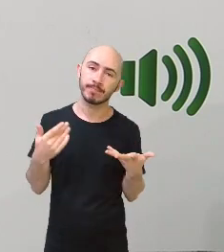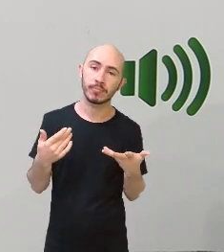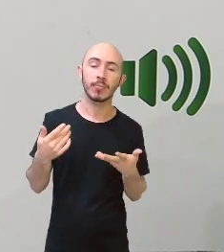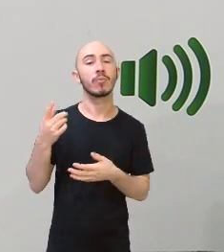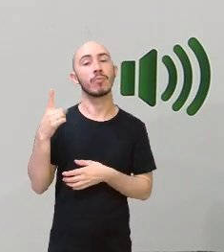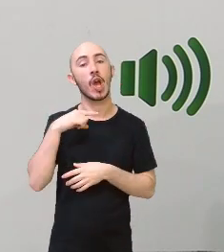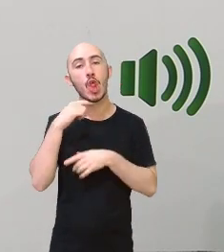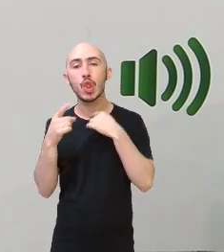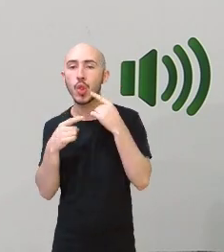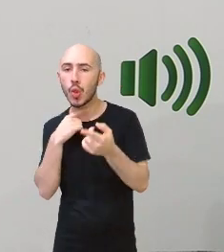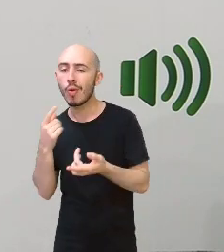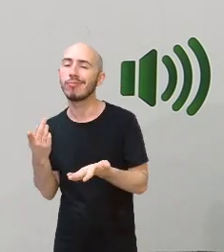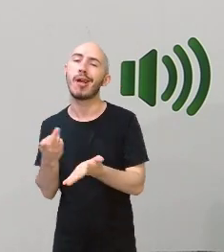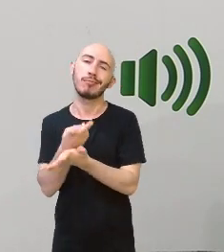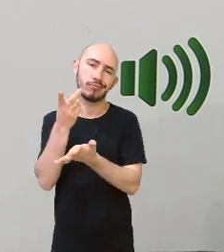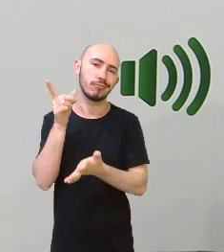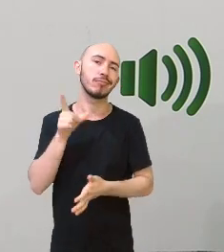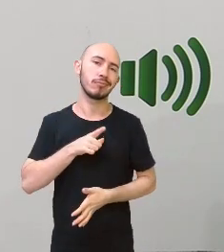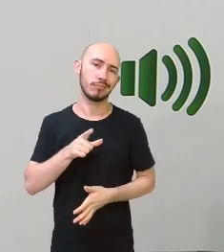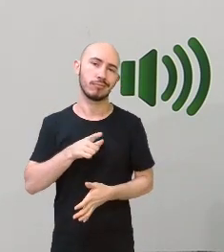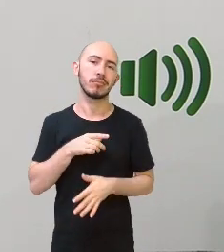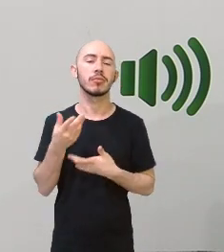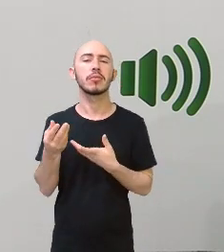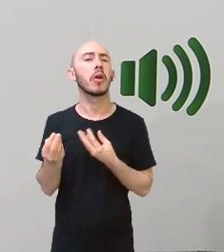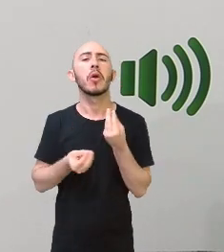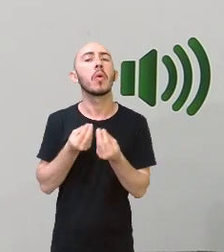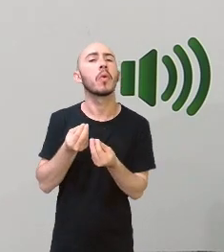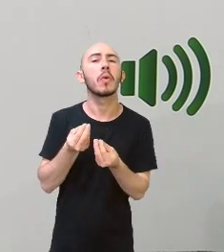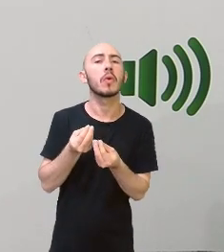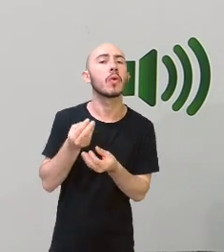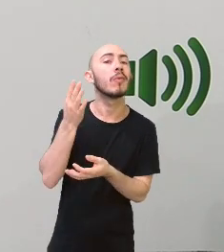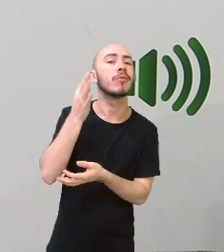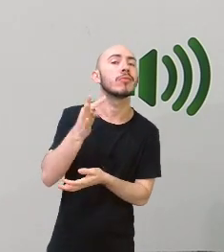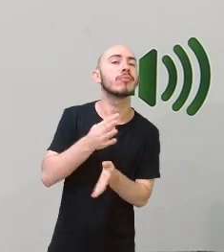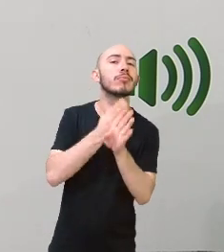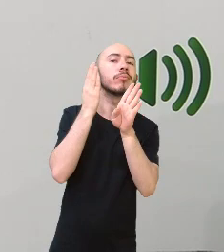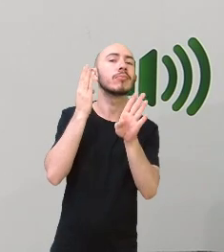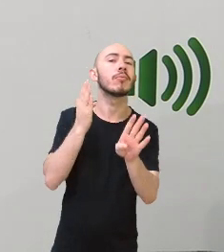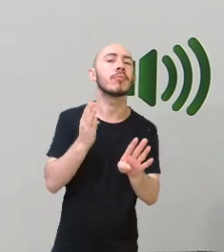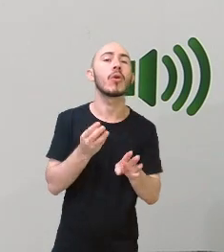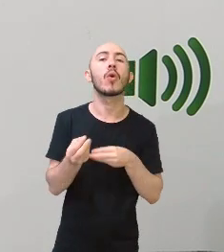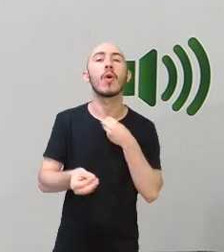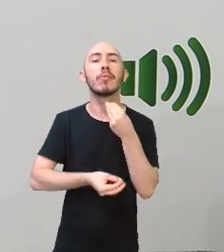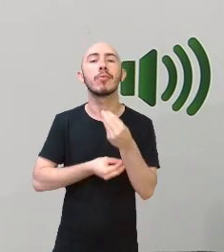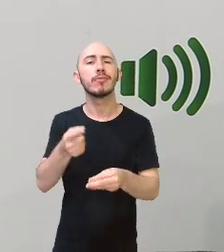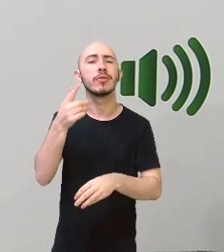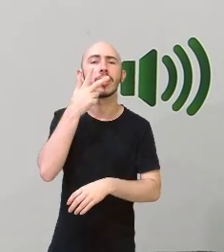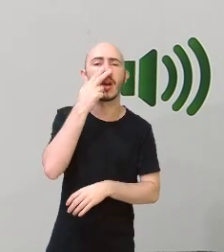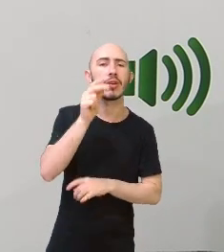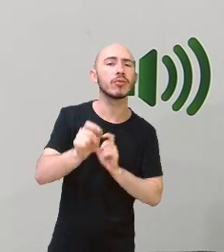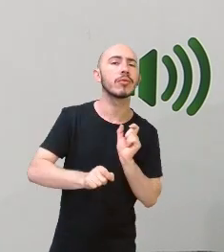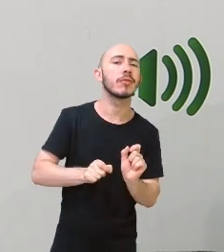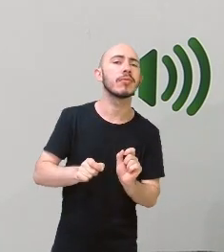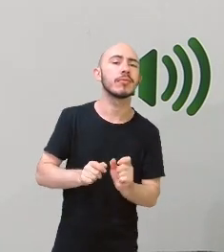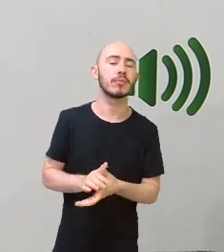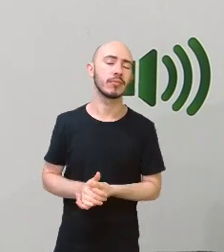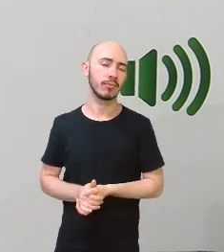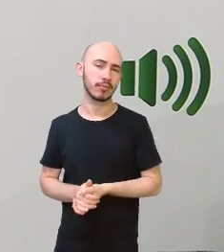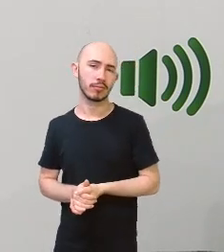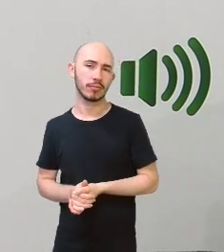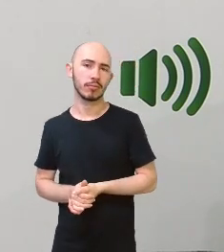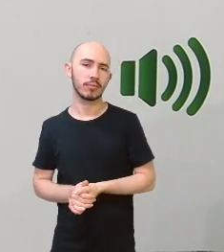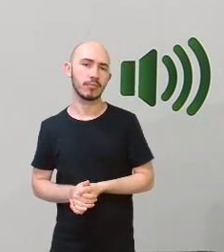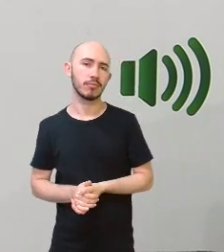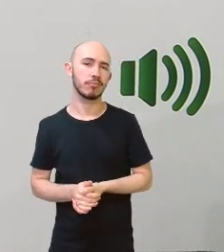dúvidas que nós temos, né? O que a gente faz quando não tem esse conhecimento? O que você acha? Fala aí para mim. O que a gente vai